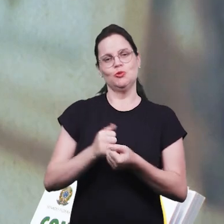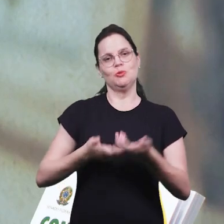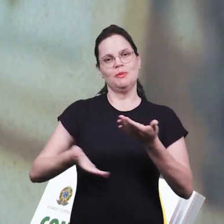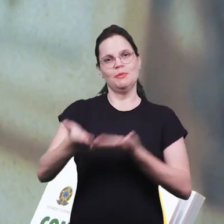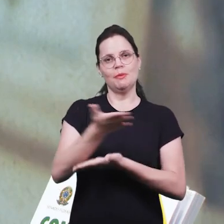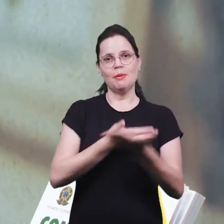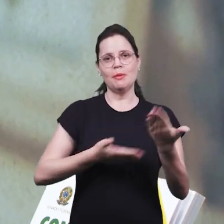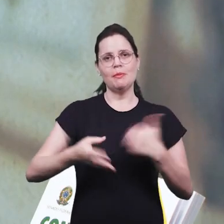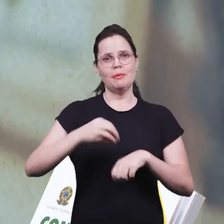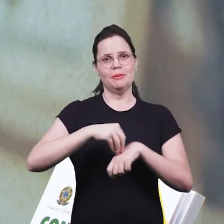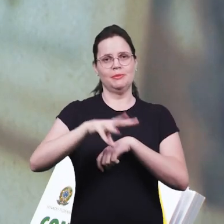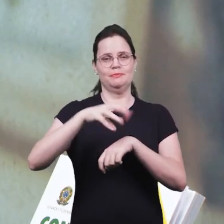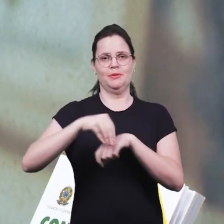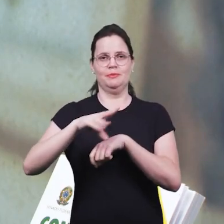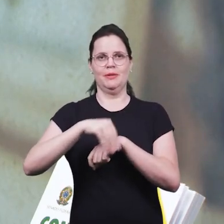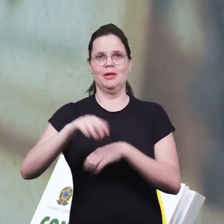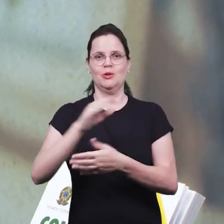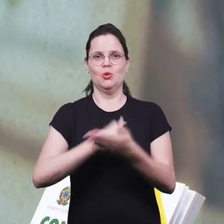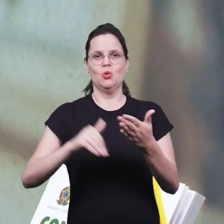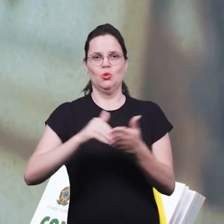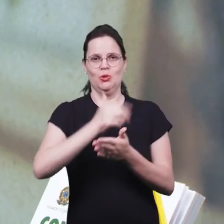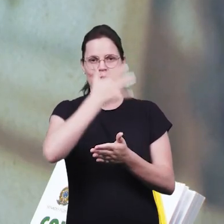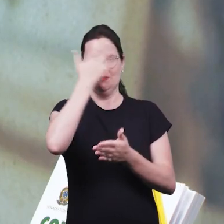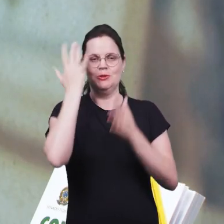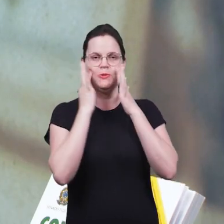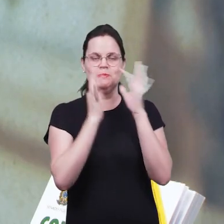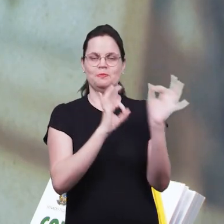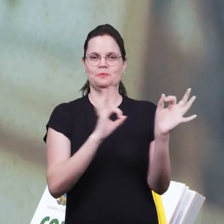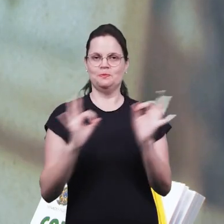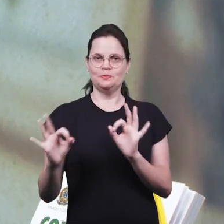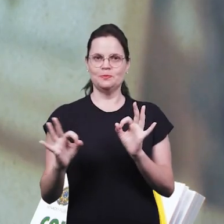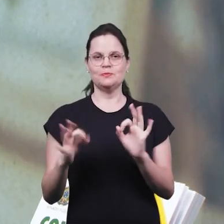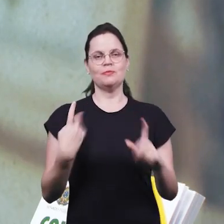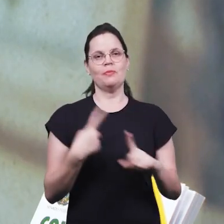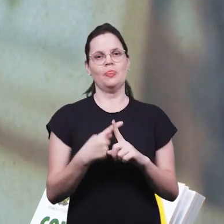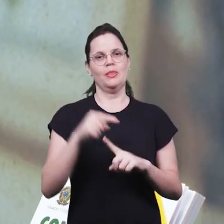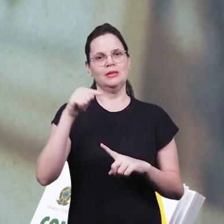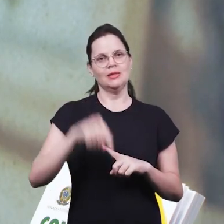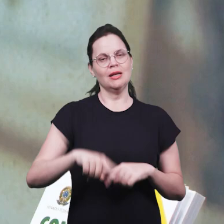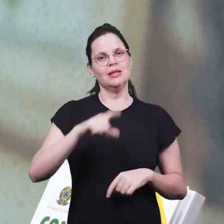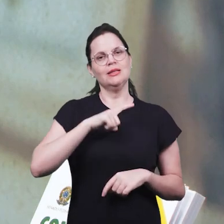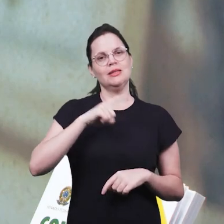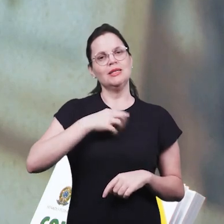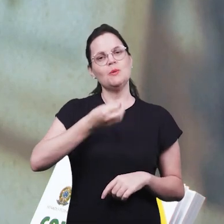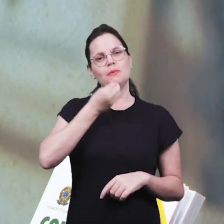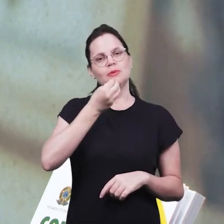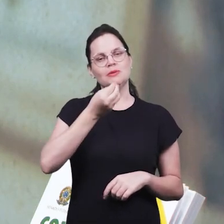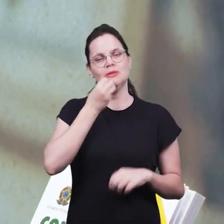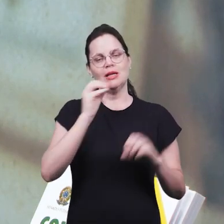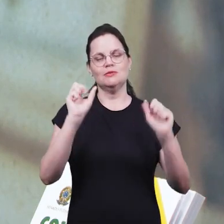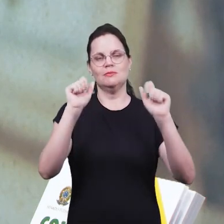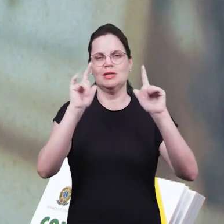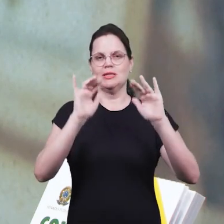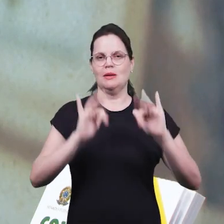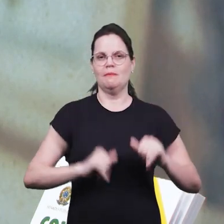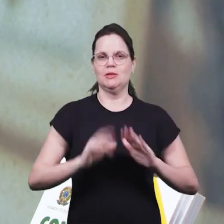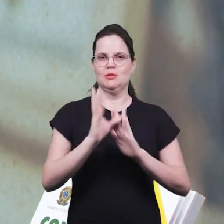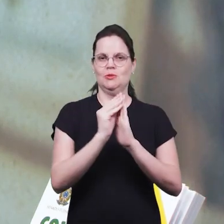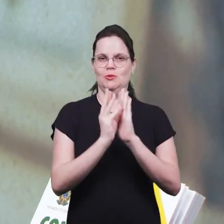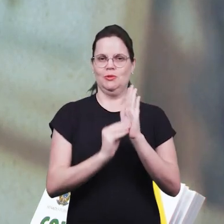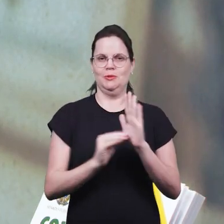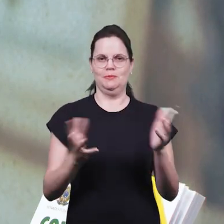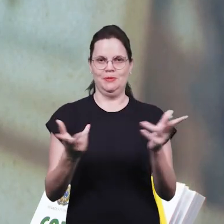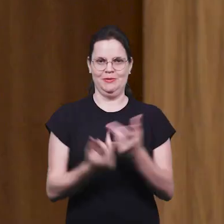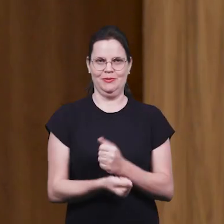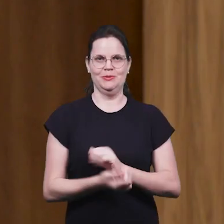com todos os nossos inscritos, os nossos irmãos que estão aqui sendo beneficiados por esse conteúdo e esse programa que o